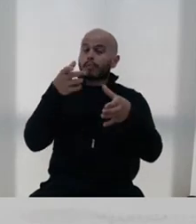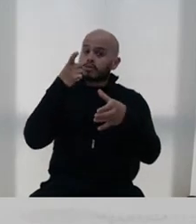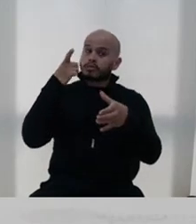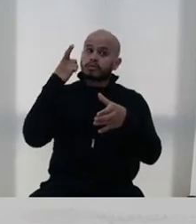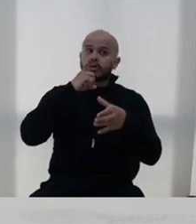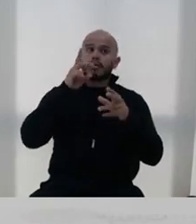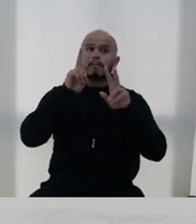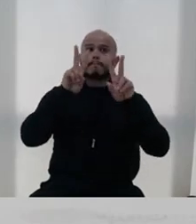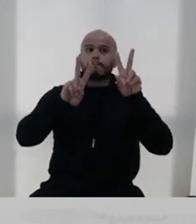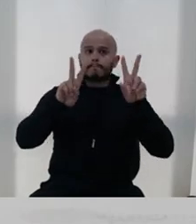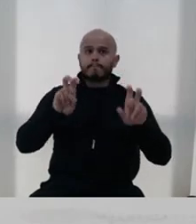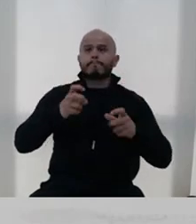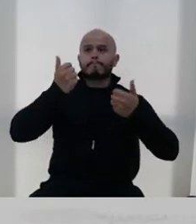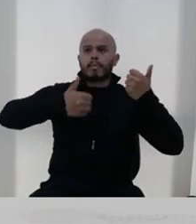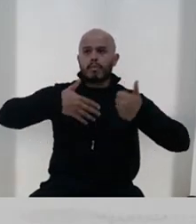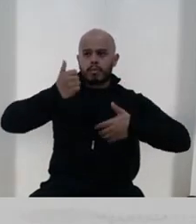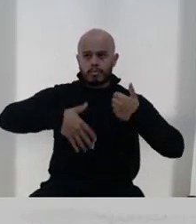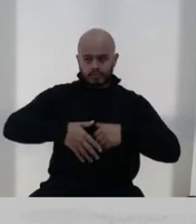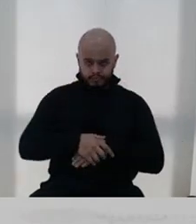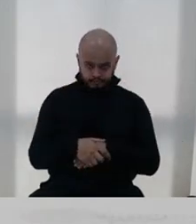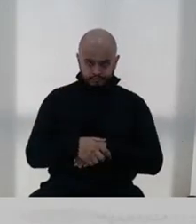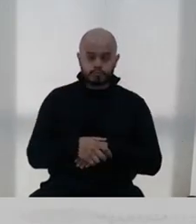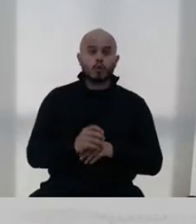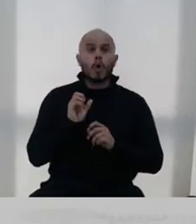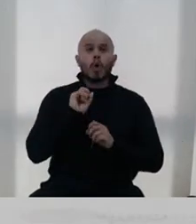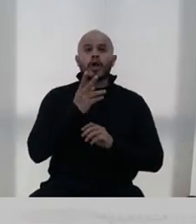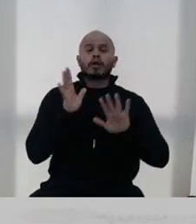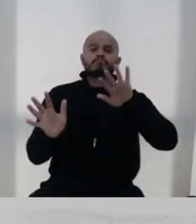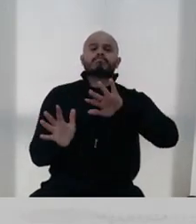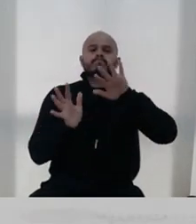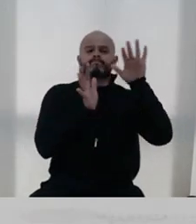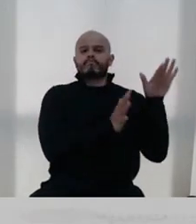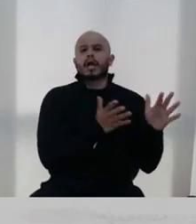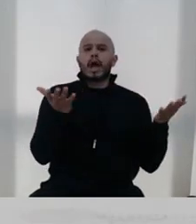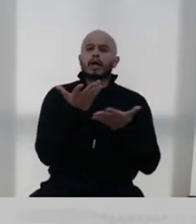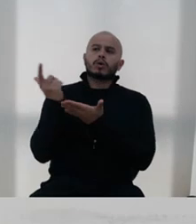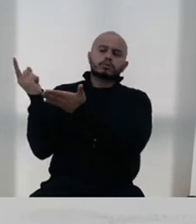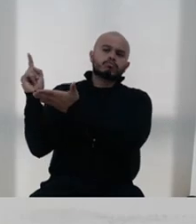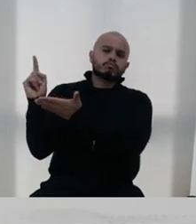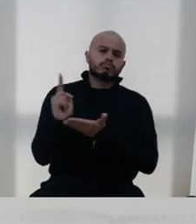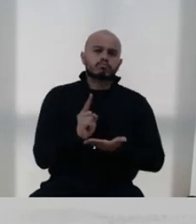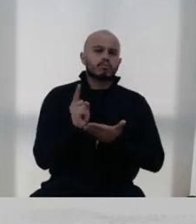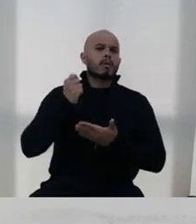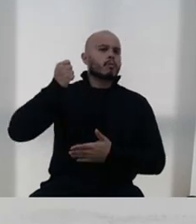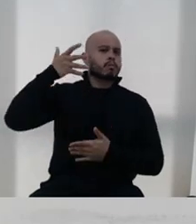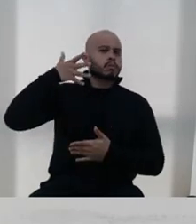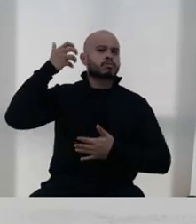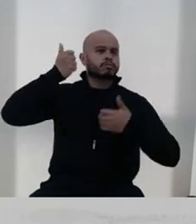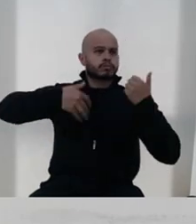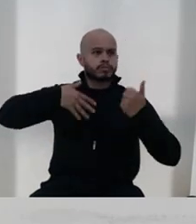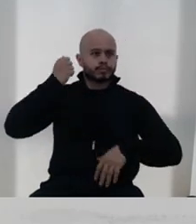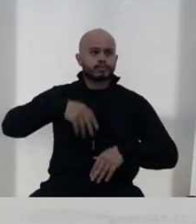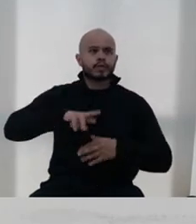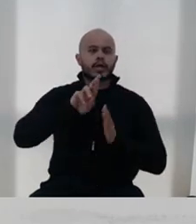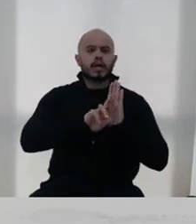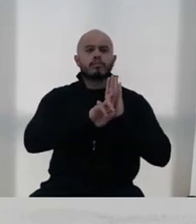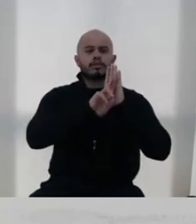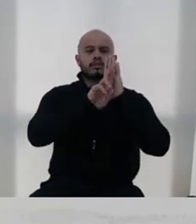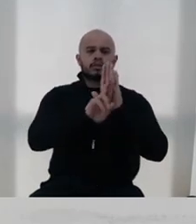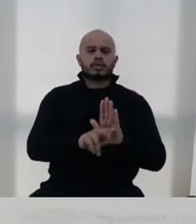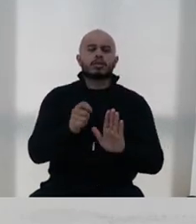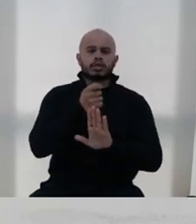respeito desse tema. Na sequência, eu chamo para a sua manifestação o representante da Associação